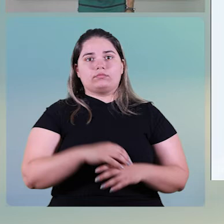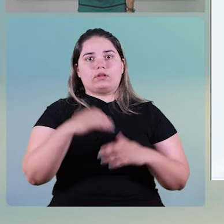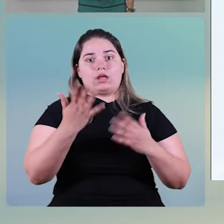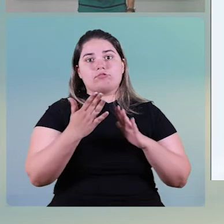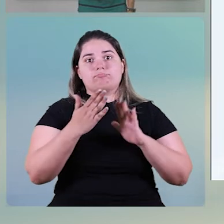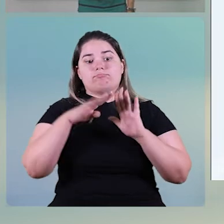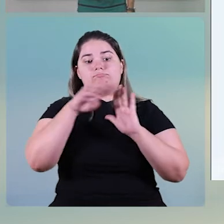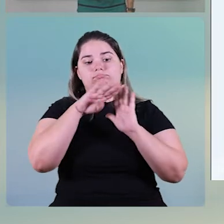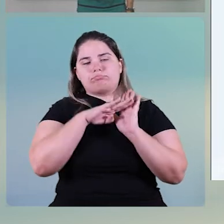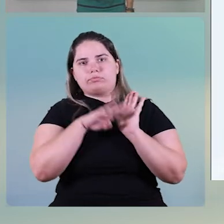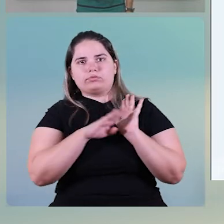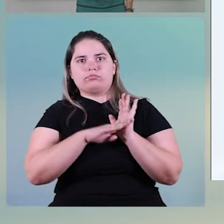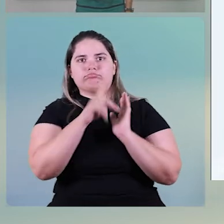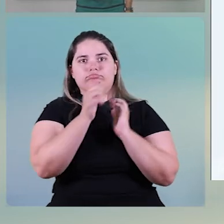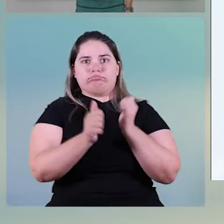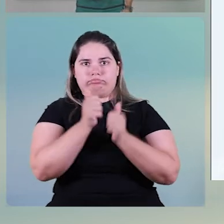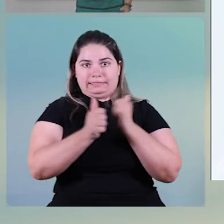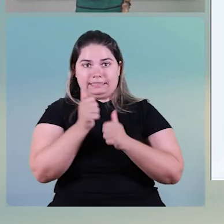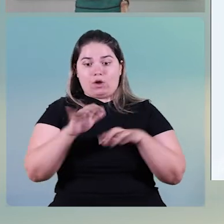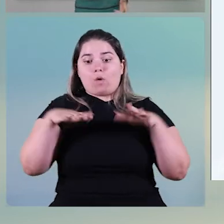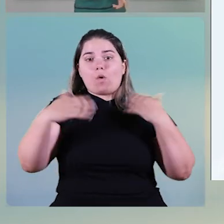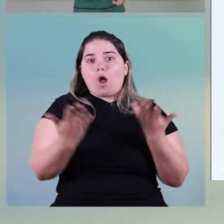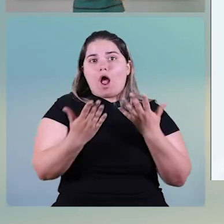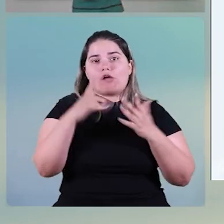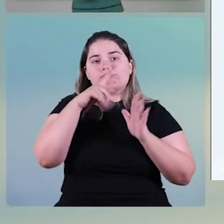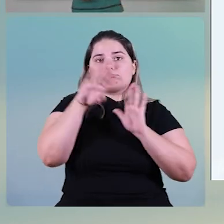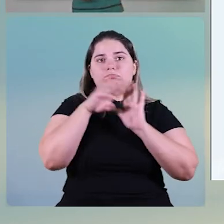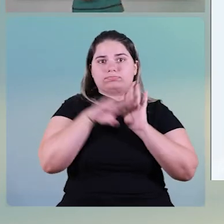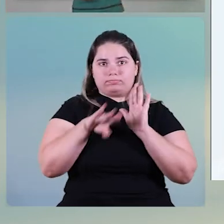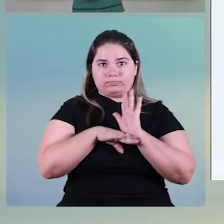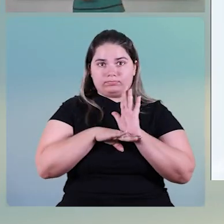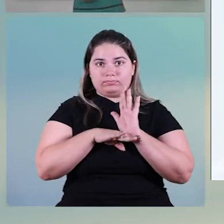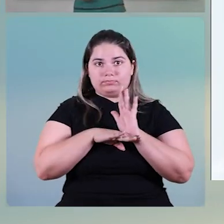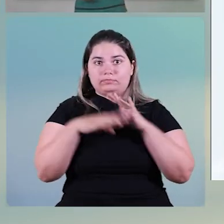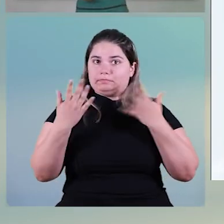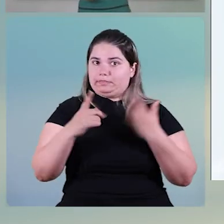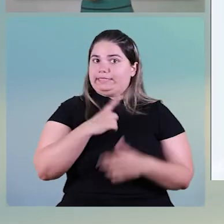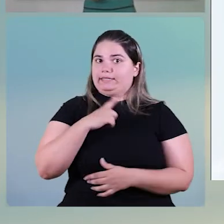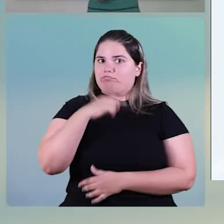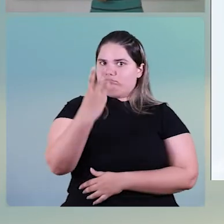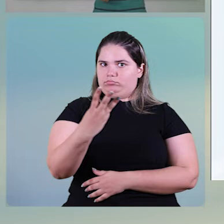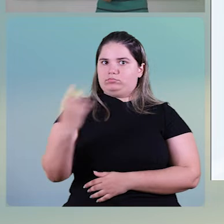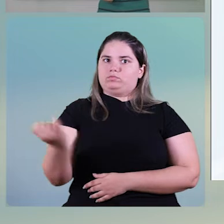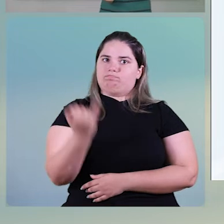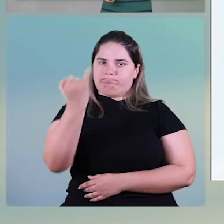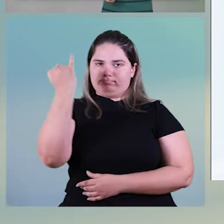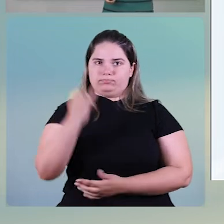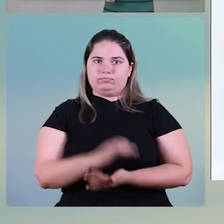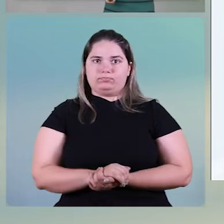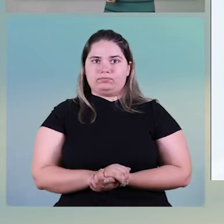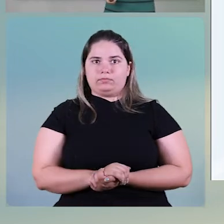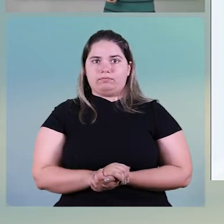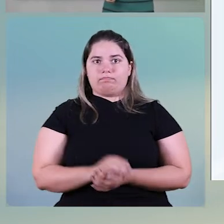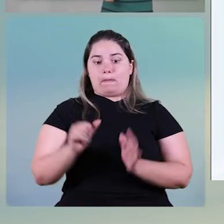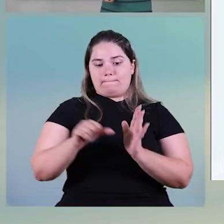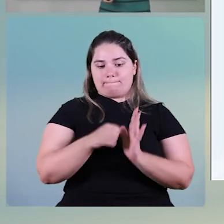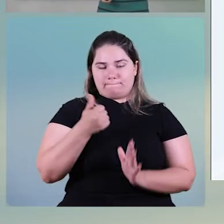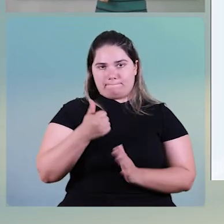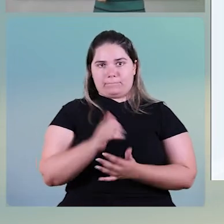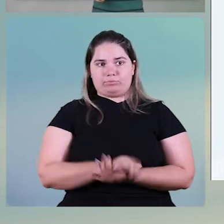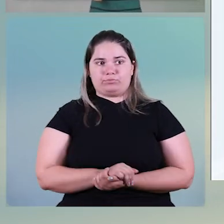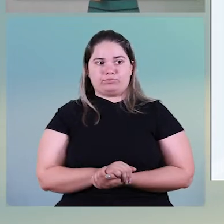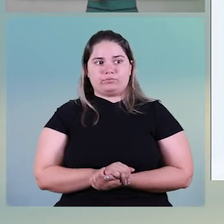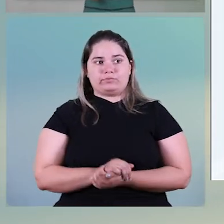Propriedades do atrito, tá? Quais são as propriedades? Nós temos 3 propriedades importantíssimas. Primeiro, se o corpo não se